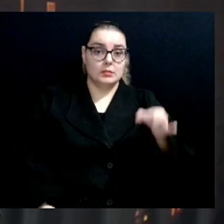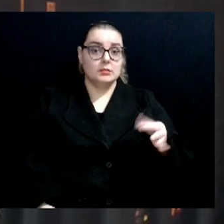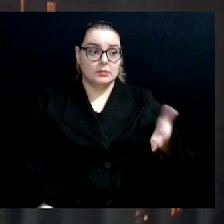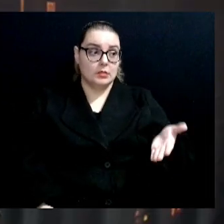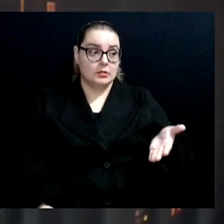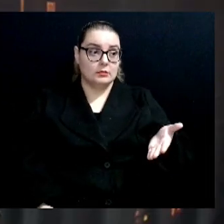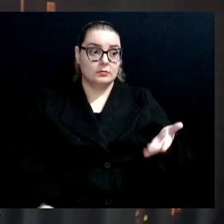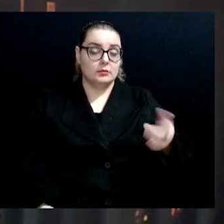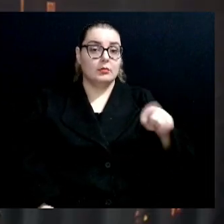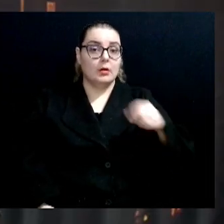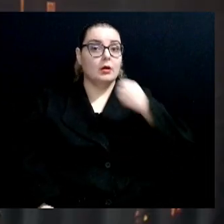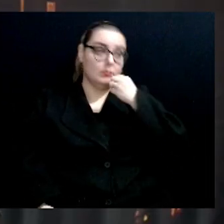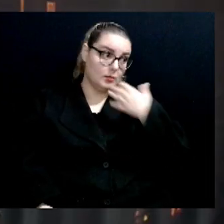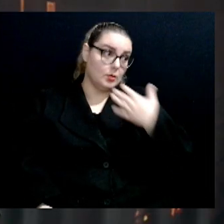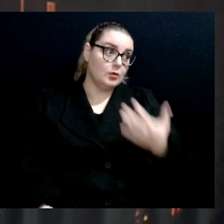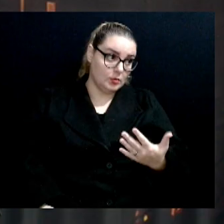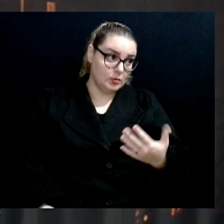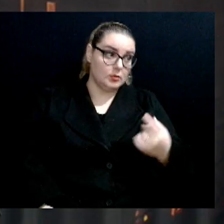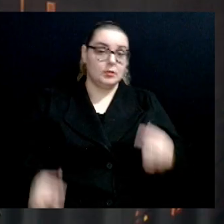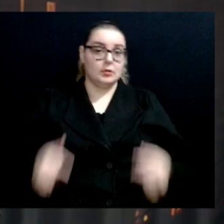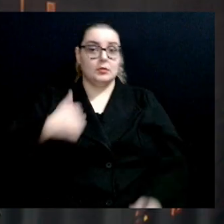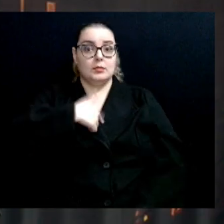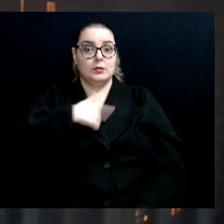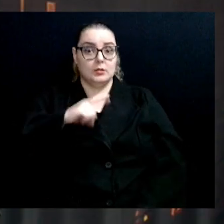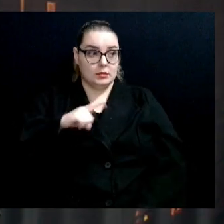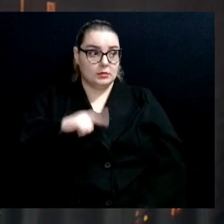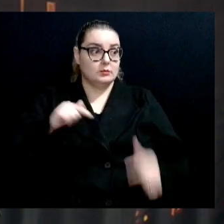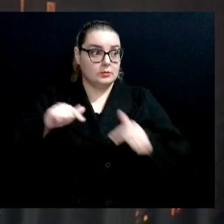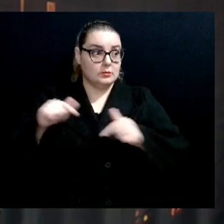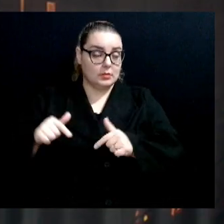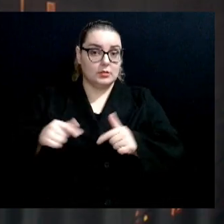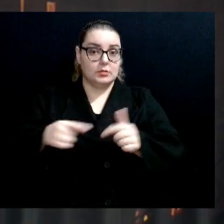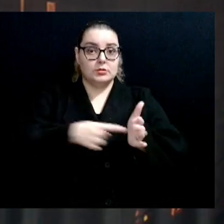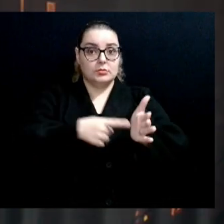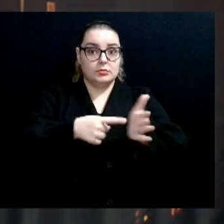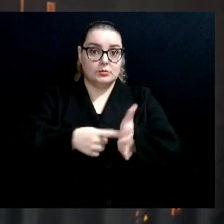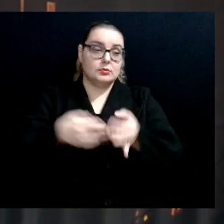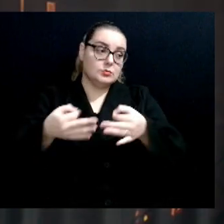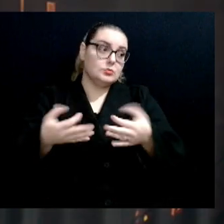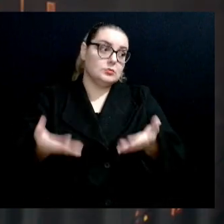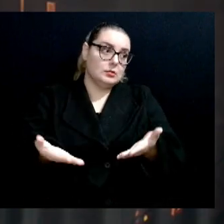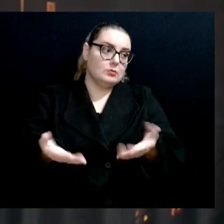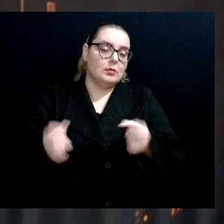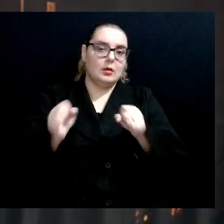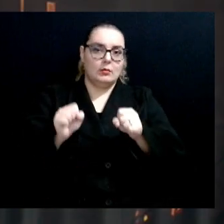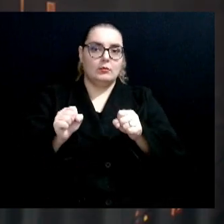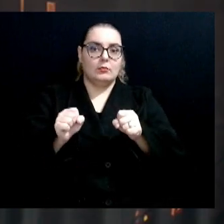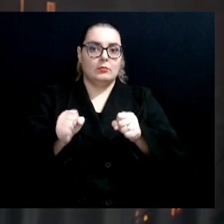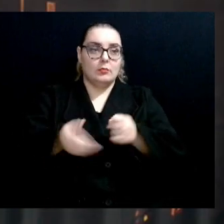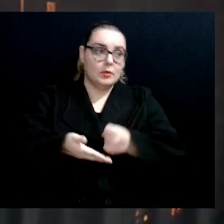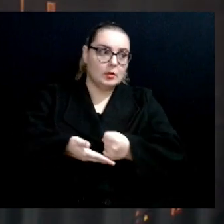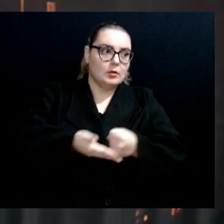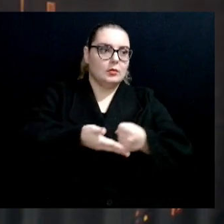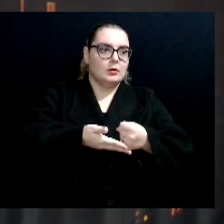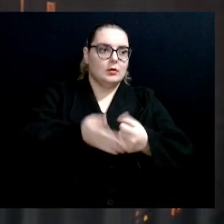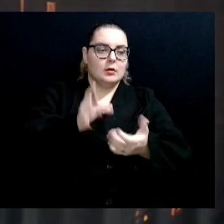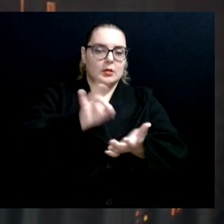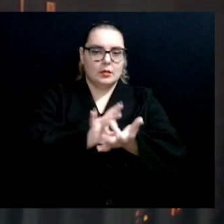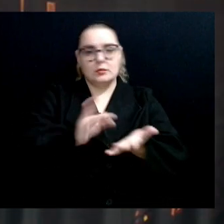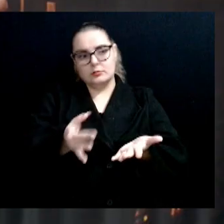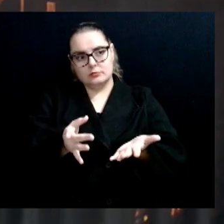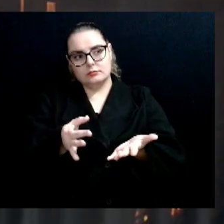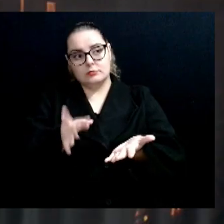bom, né, que a gente tenha canais de denúncia justamente para poder amparar essa realidade, e é uma realidade